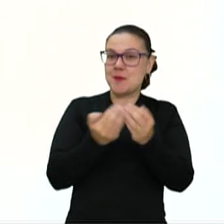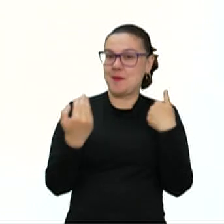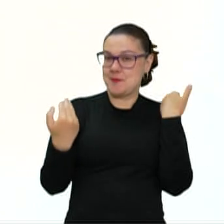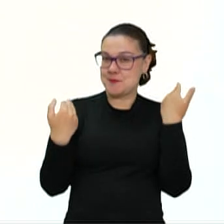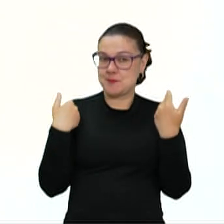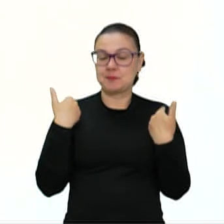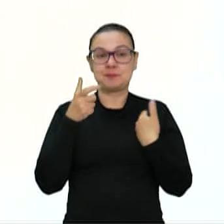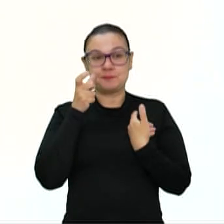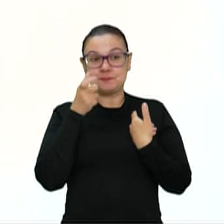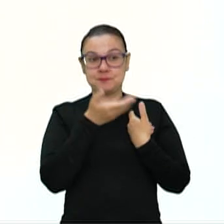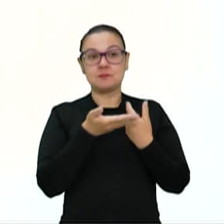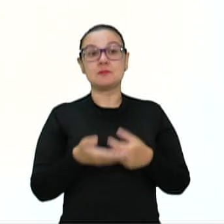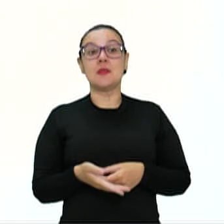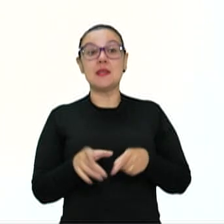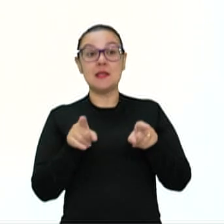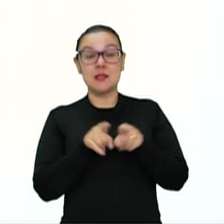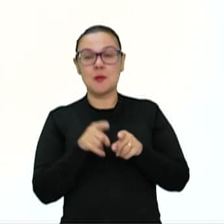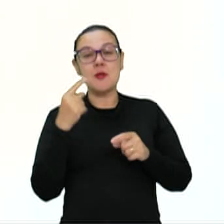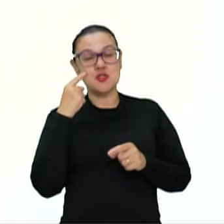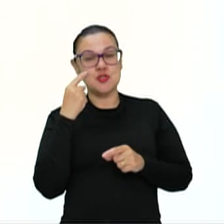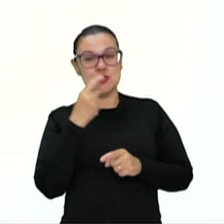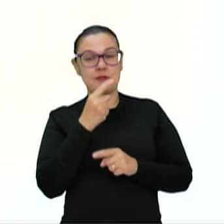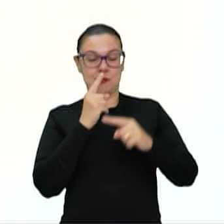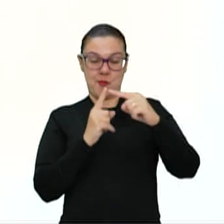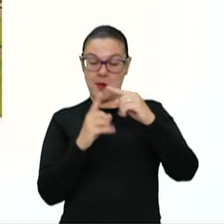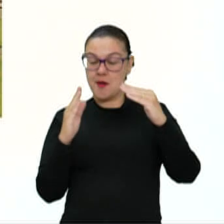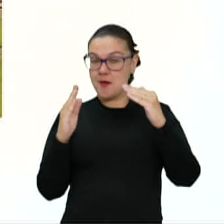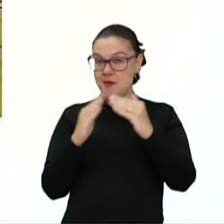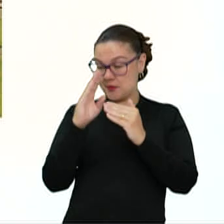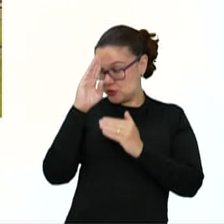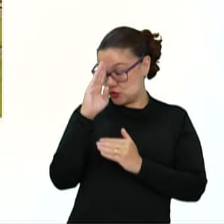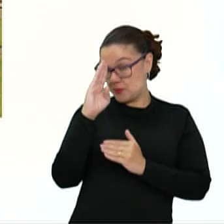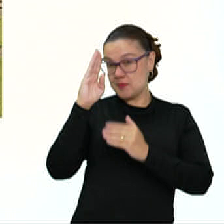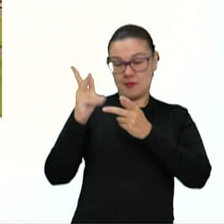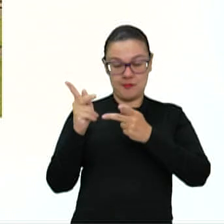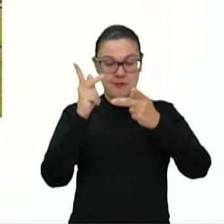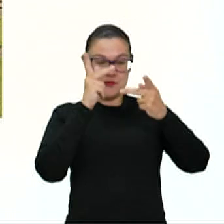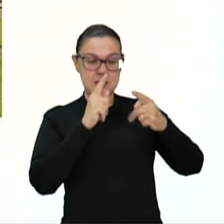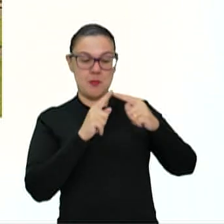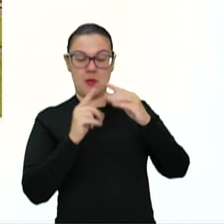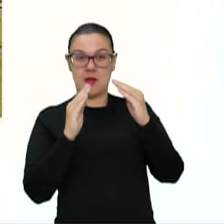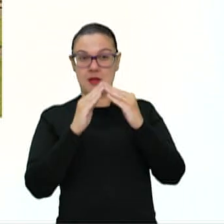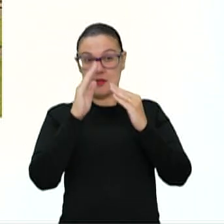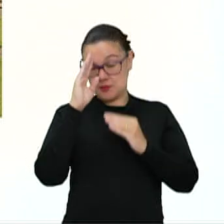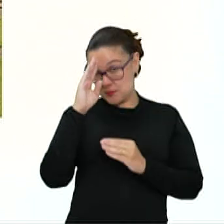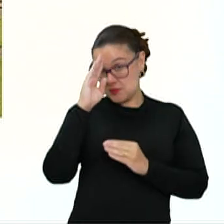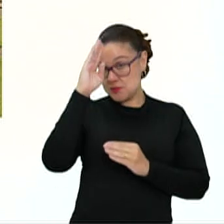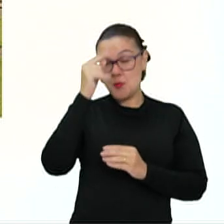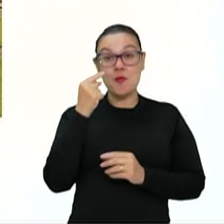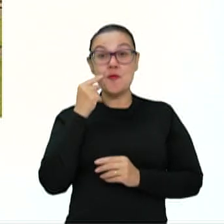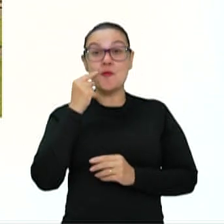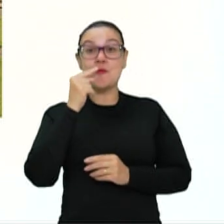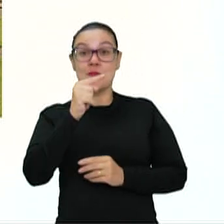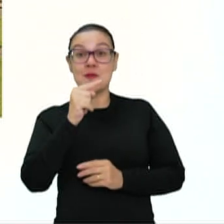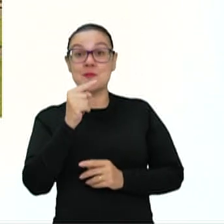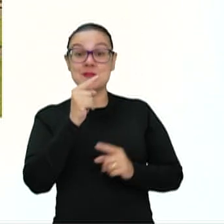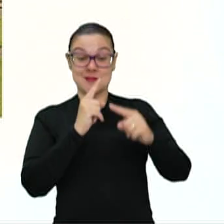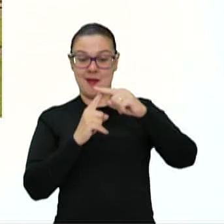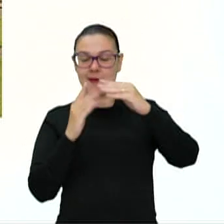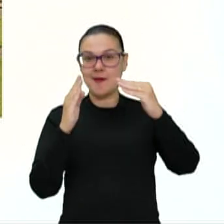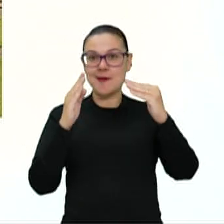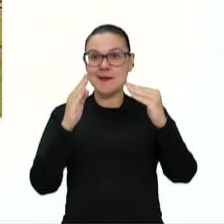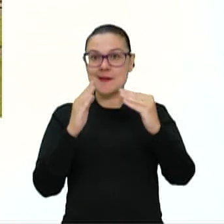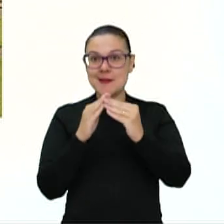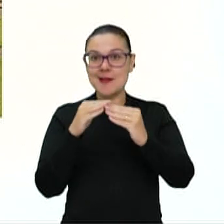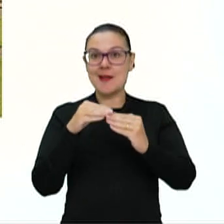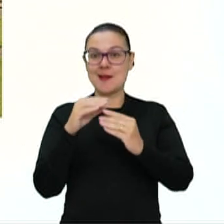né? Nós também já vimos a catedral, visitamos a catedral, vimos o santuário do Rocio. Falei para vocês que a